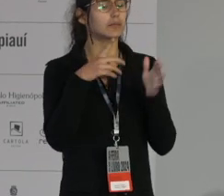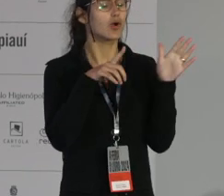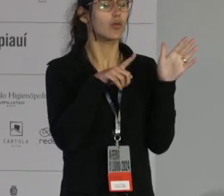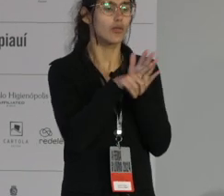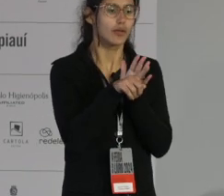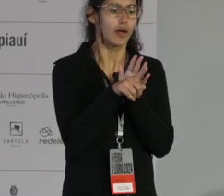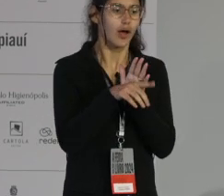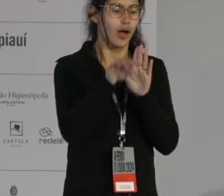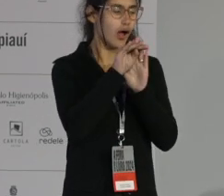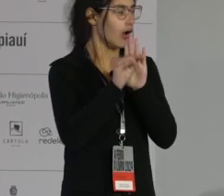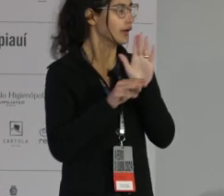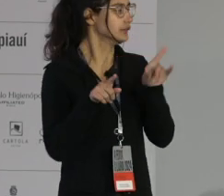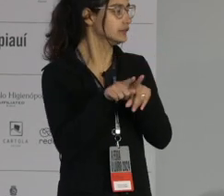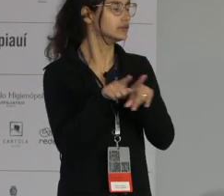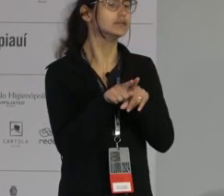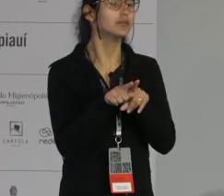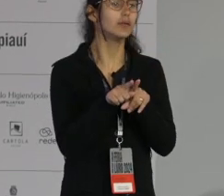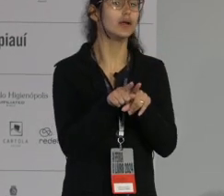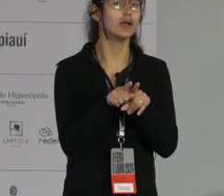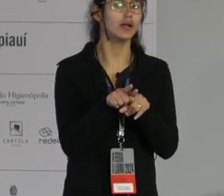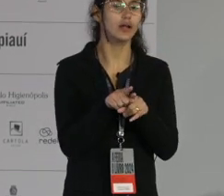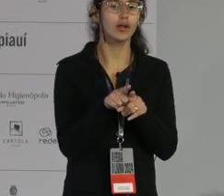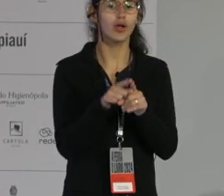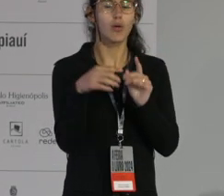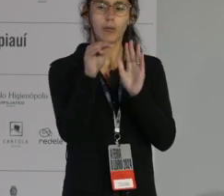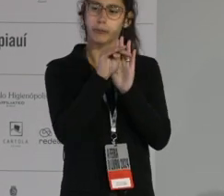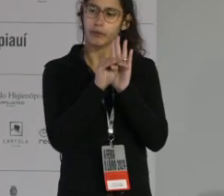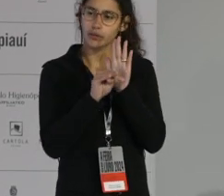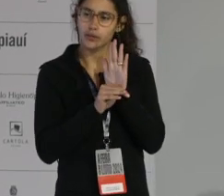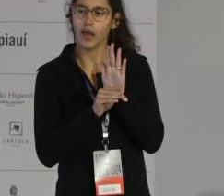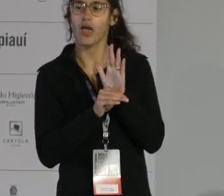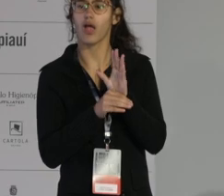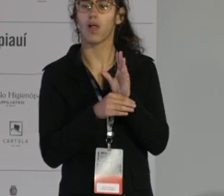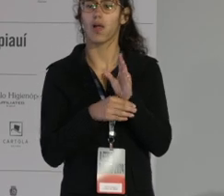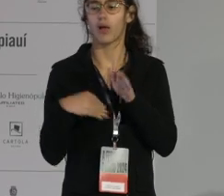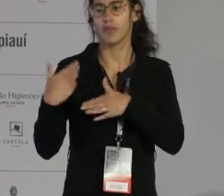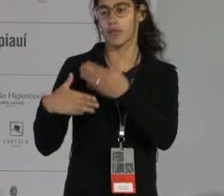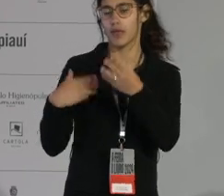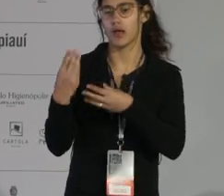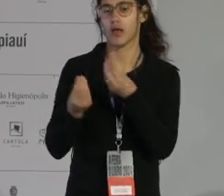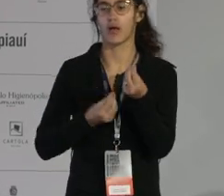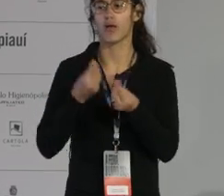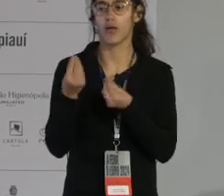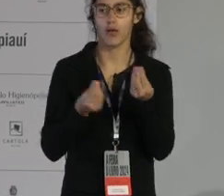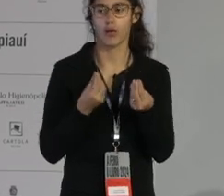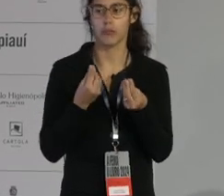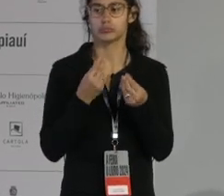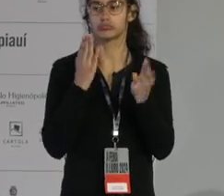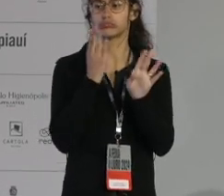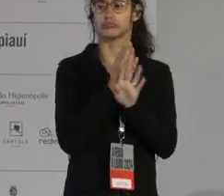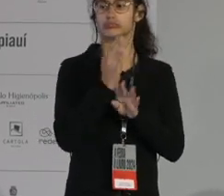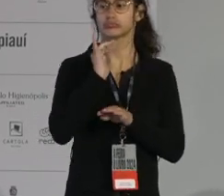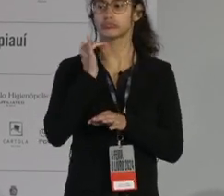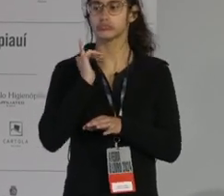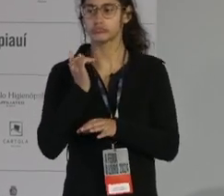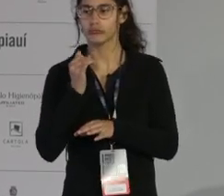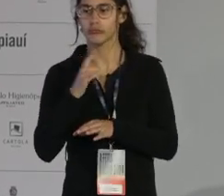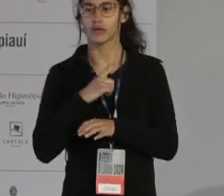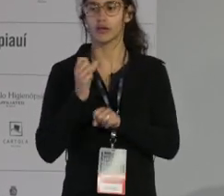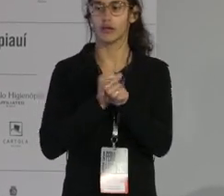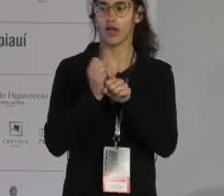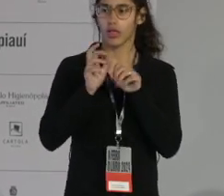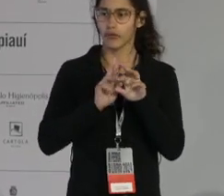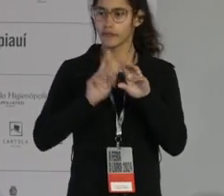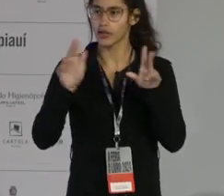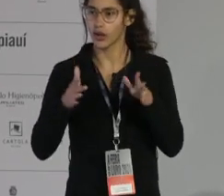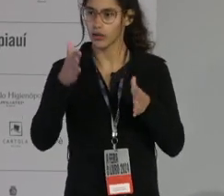sobre a ordem e também sobre o processo de, enfim, ao longo do tempo, como que se são contos de anos